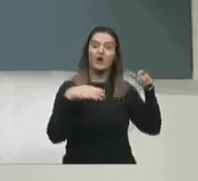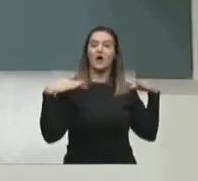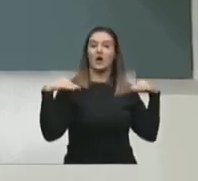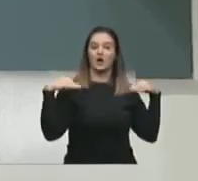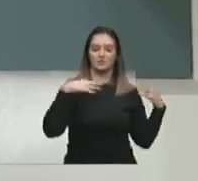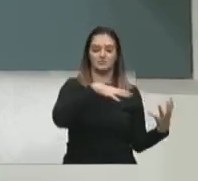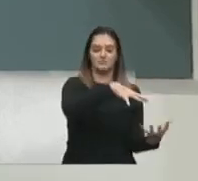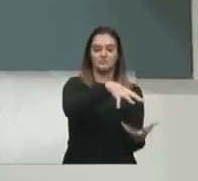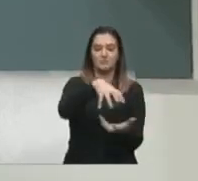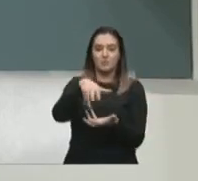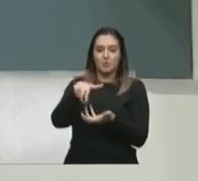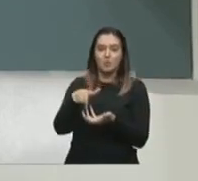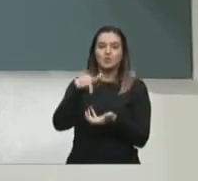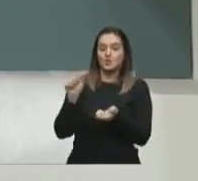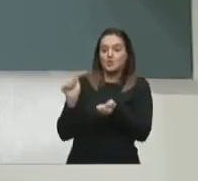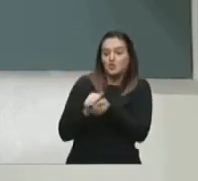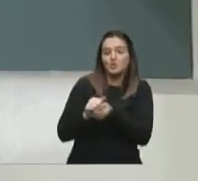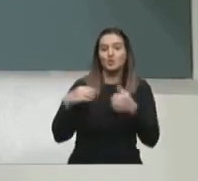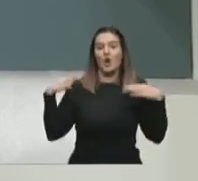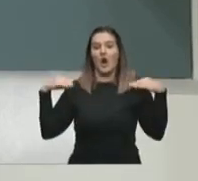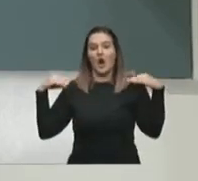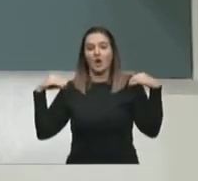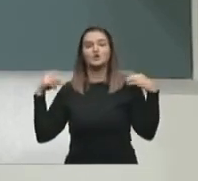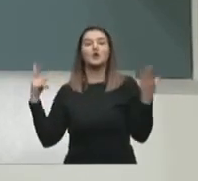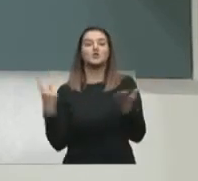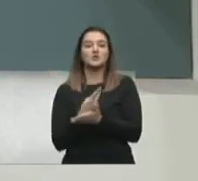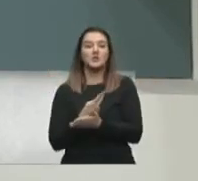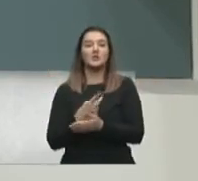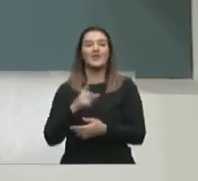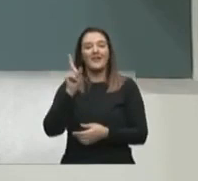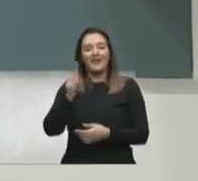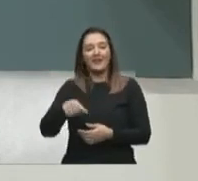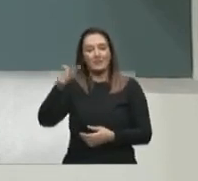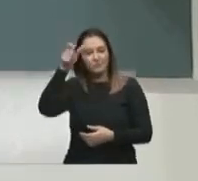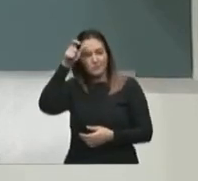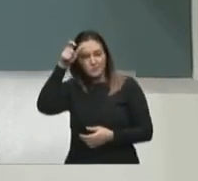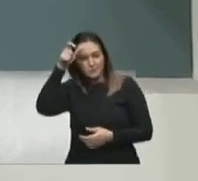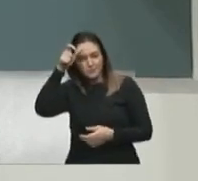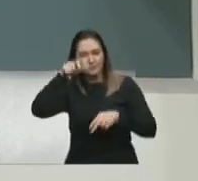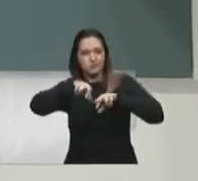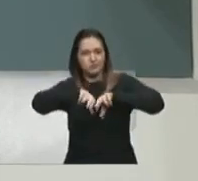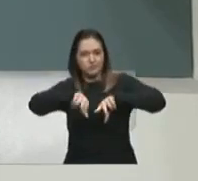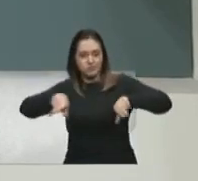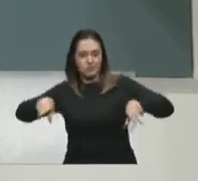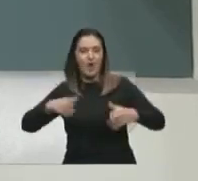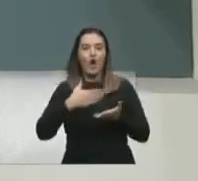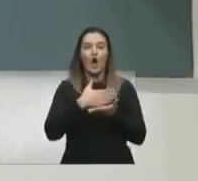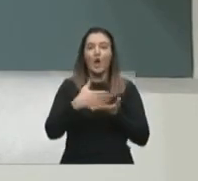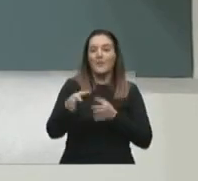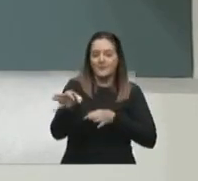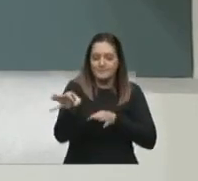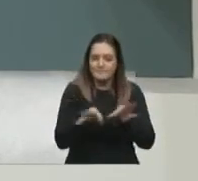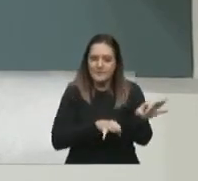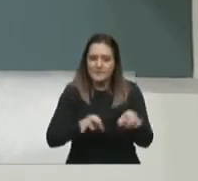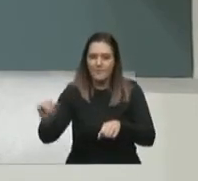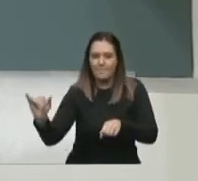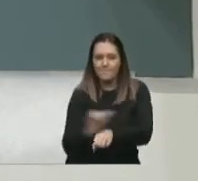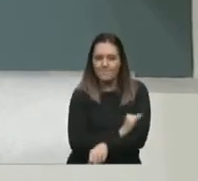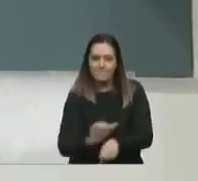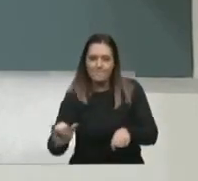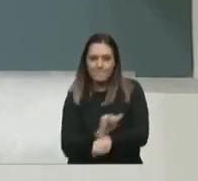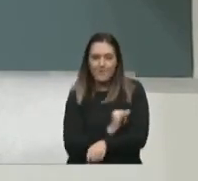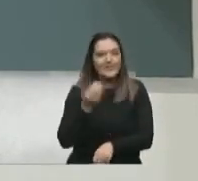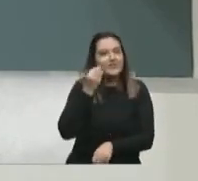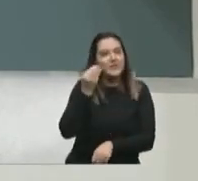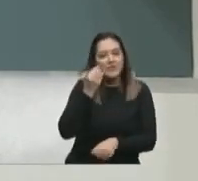com um terço dos anjos que caíram com ele, conhecidos como demônios, então esse inimigo começa agora um projeto para tentar